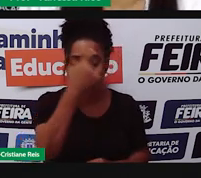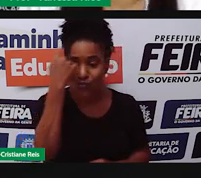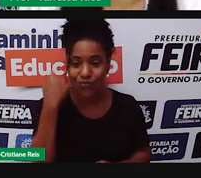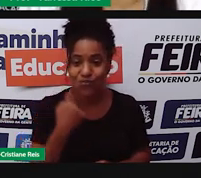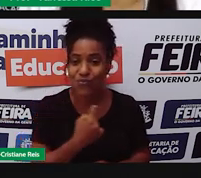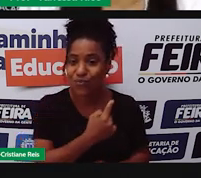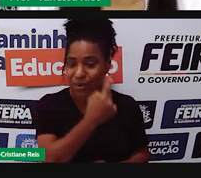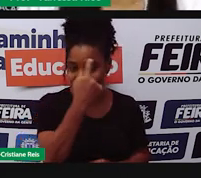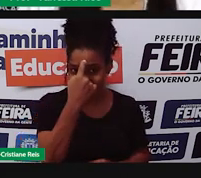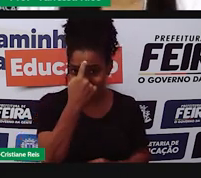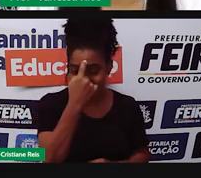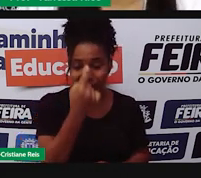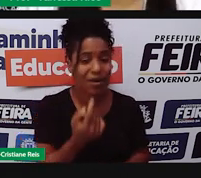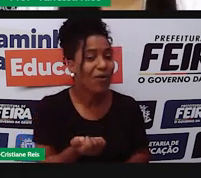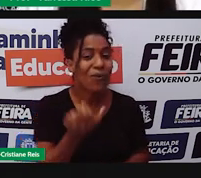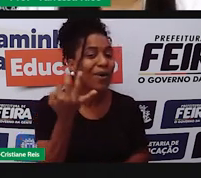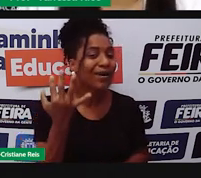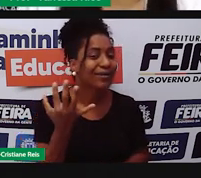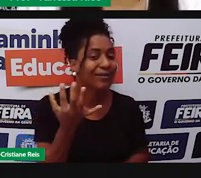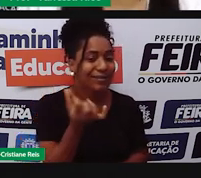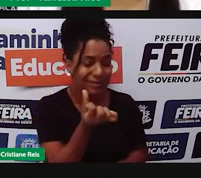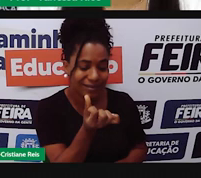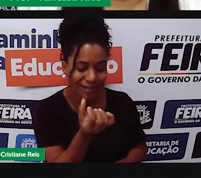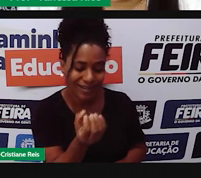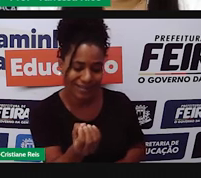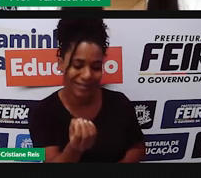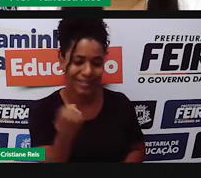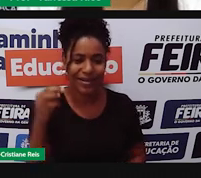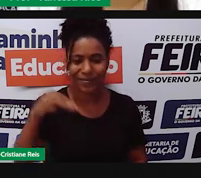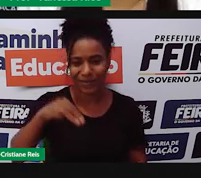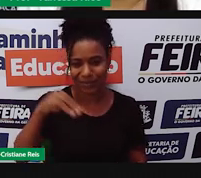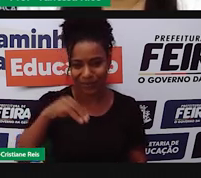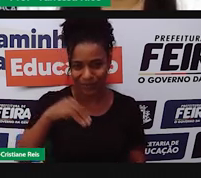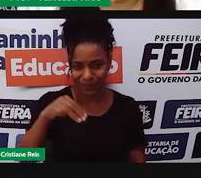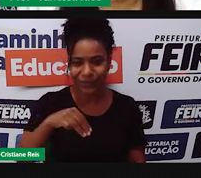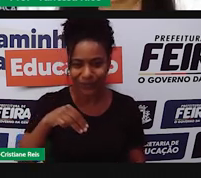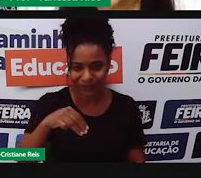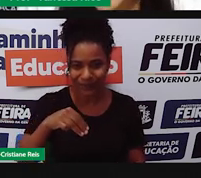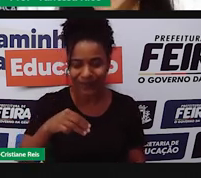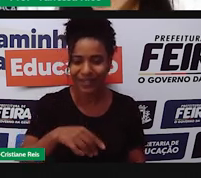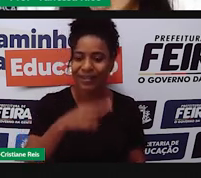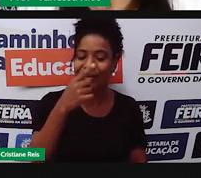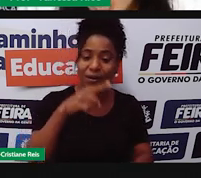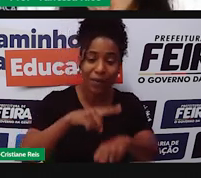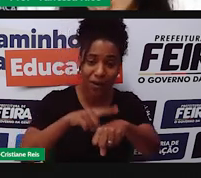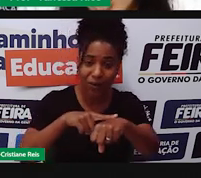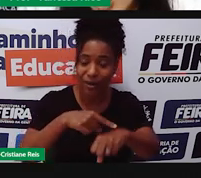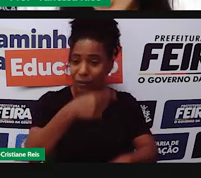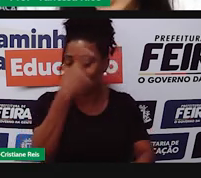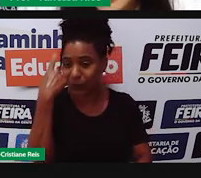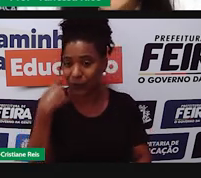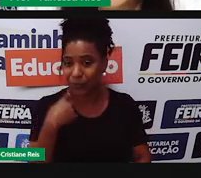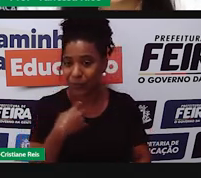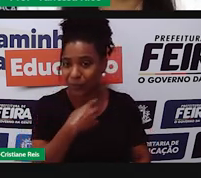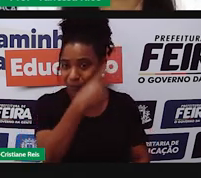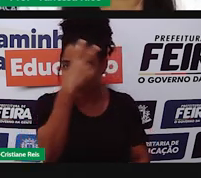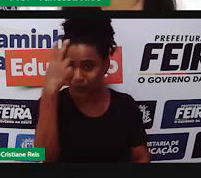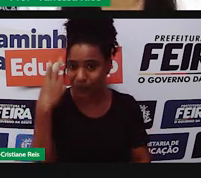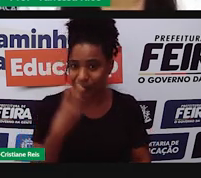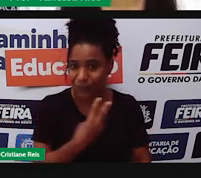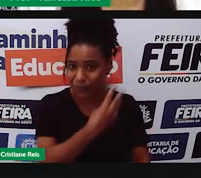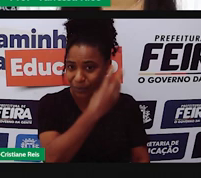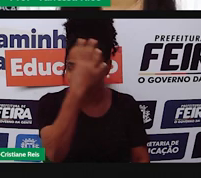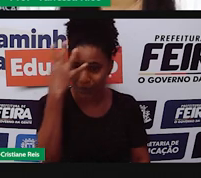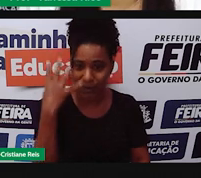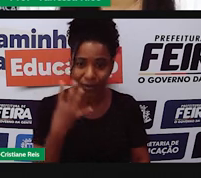60 minutos. Então, cada vez que muda a hora, ele precisa passar, percorrer todos os